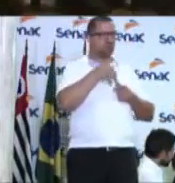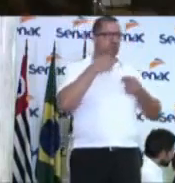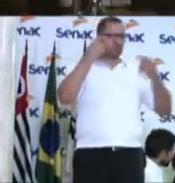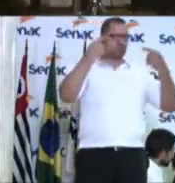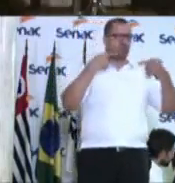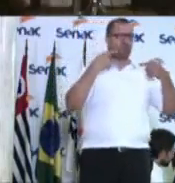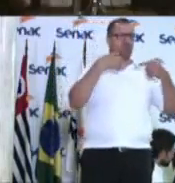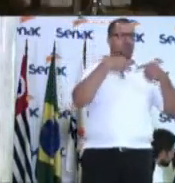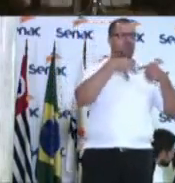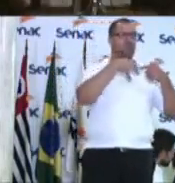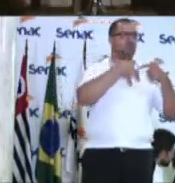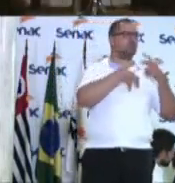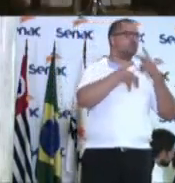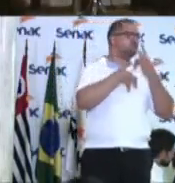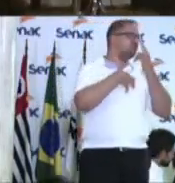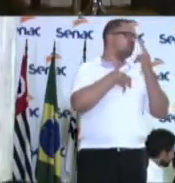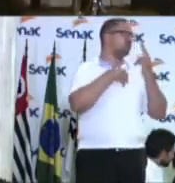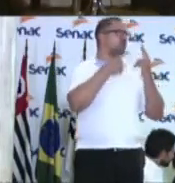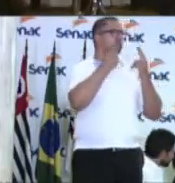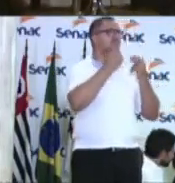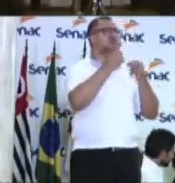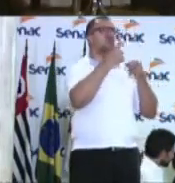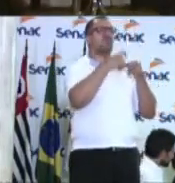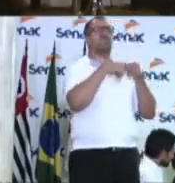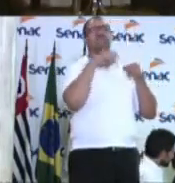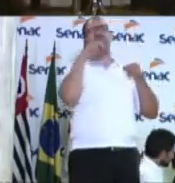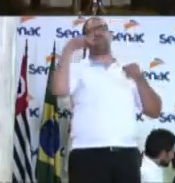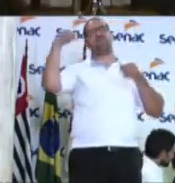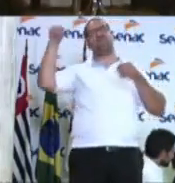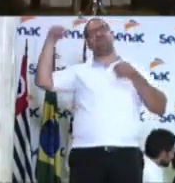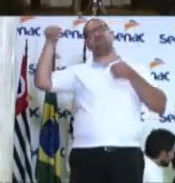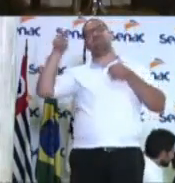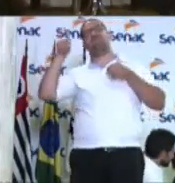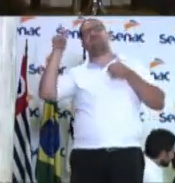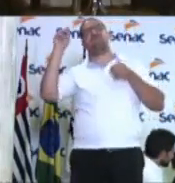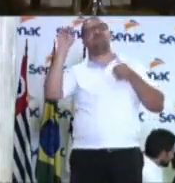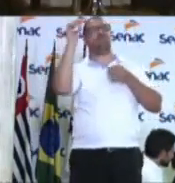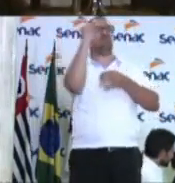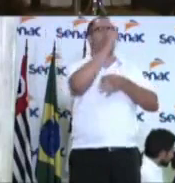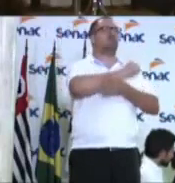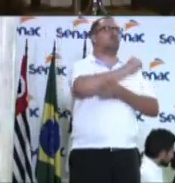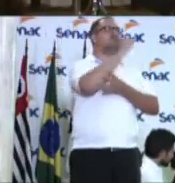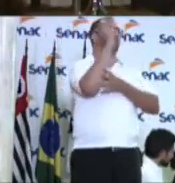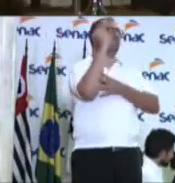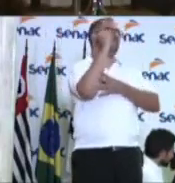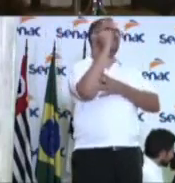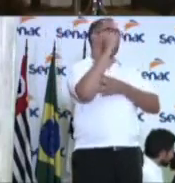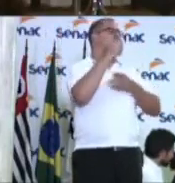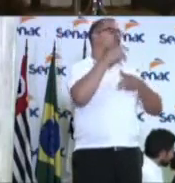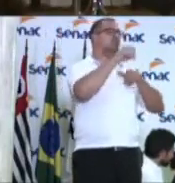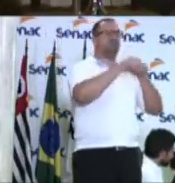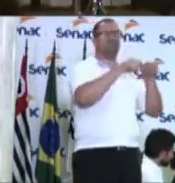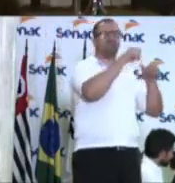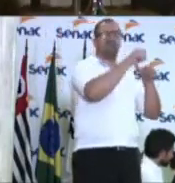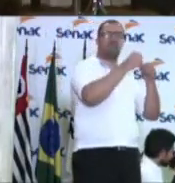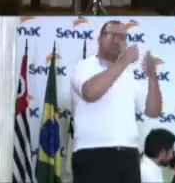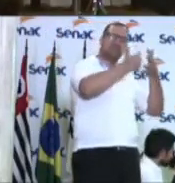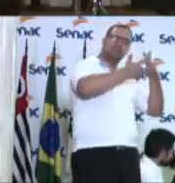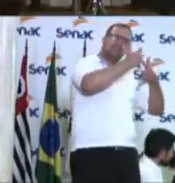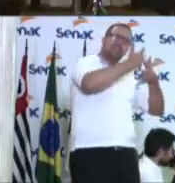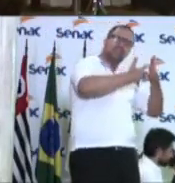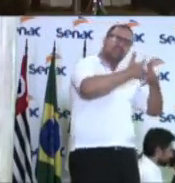social o clima-tempo. Ah, tá sol, então por que você não volta pro Nordeste aí que tem sol lá, seu vagabundo, tirando vaga de trabalho? Vira um negócio, cara.